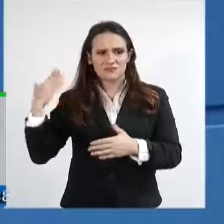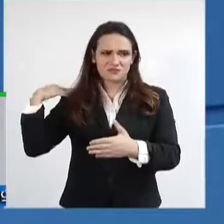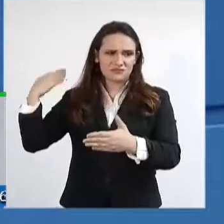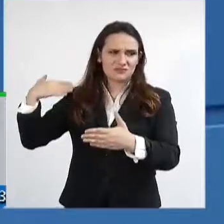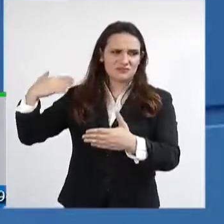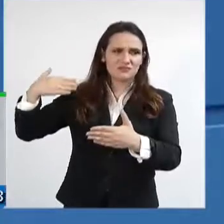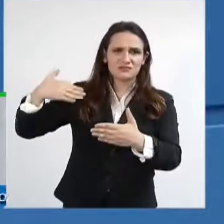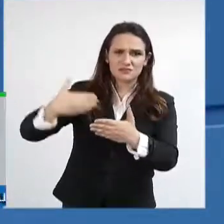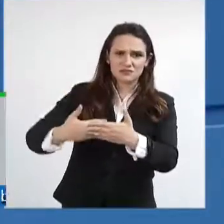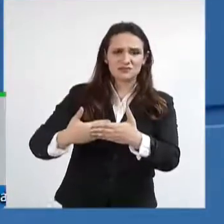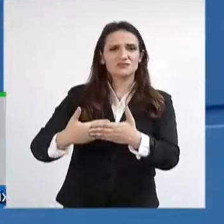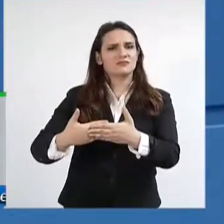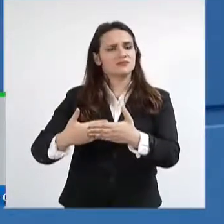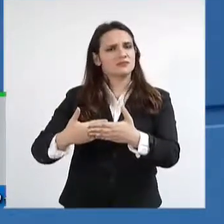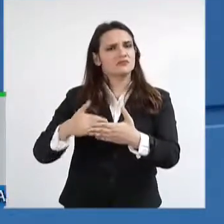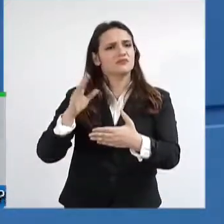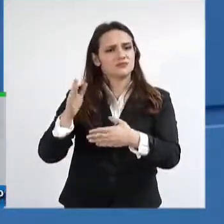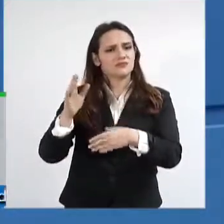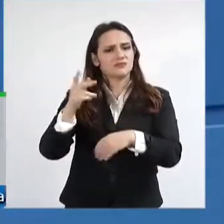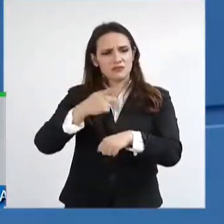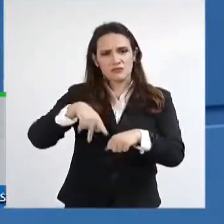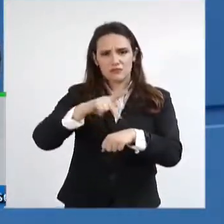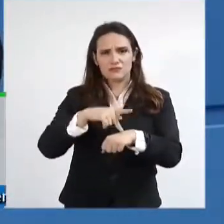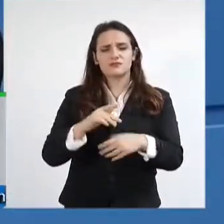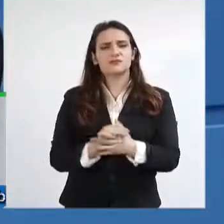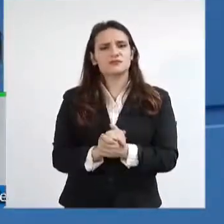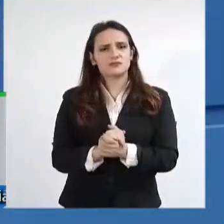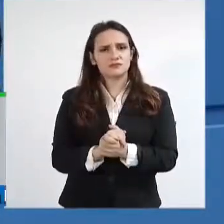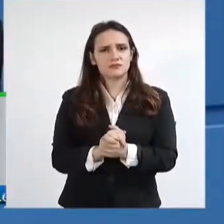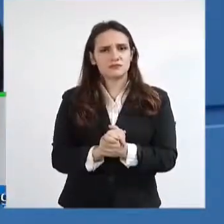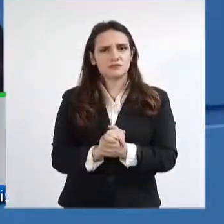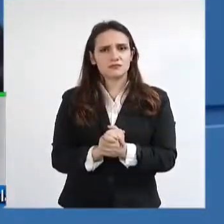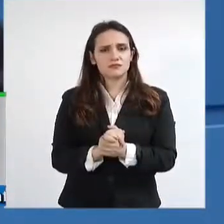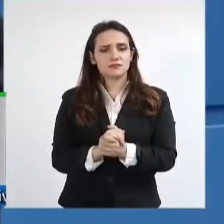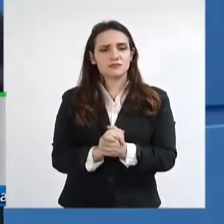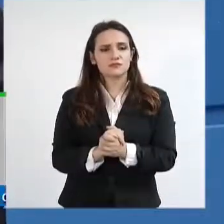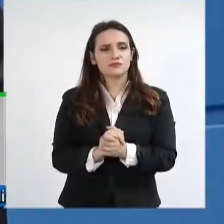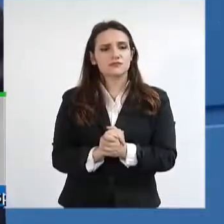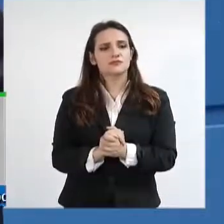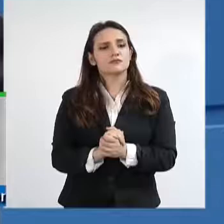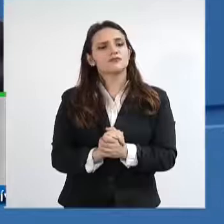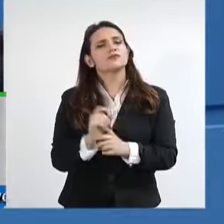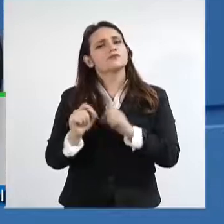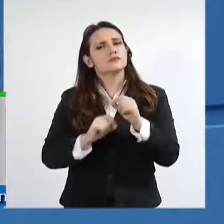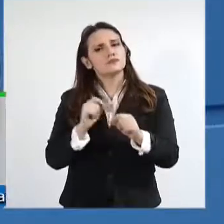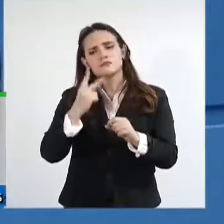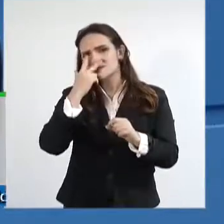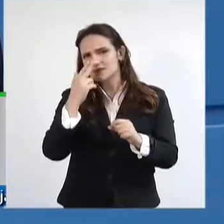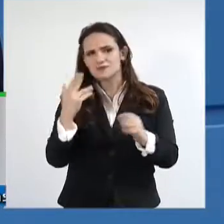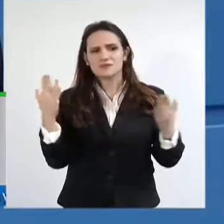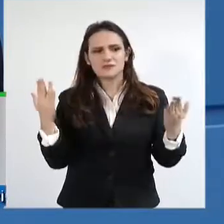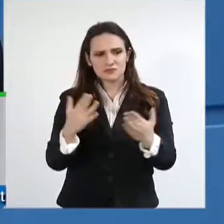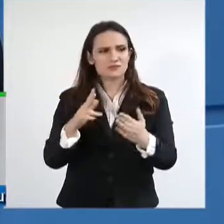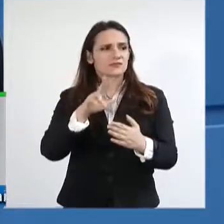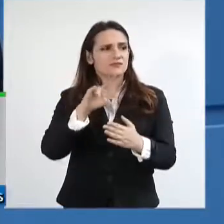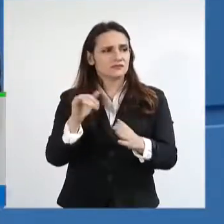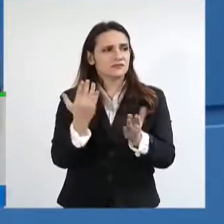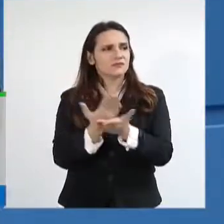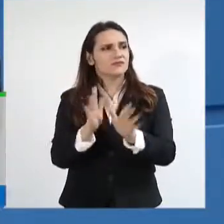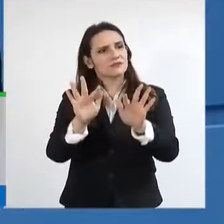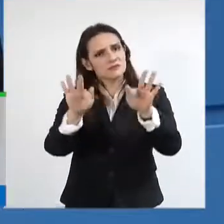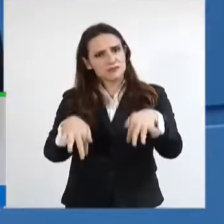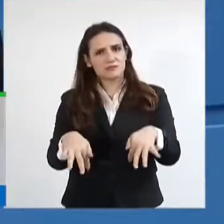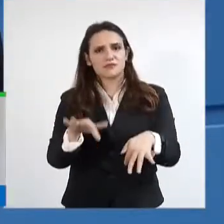investimento conjuntural da União. Isso é uma questão de pacto federativo. E nós temos uma previsão legal do fim do Fundeb